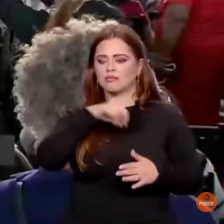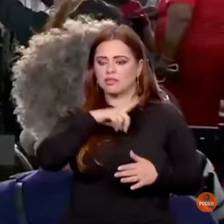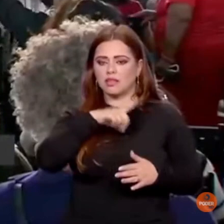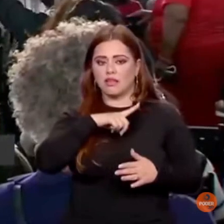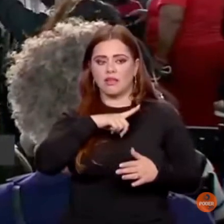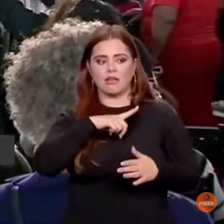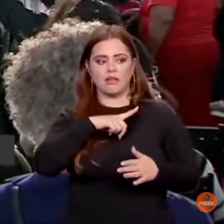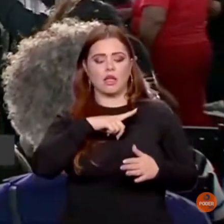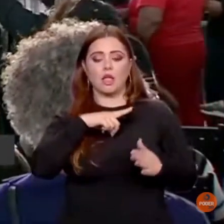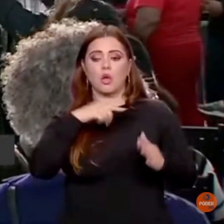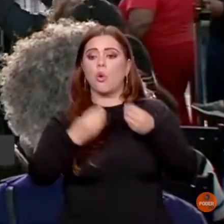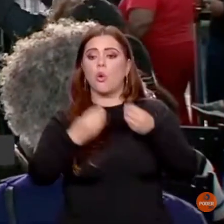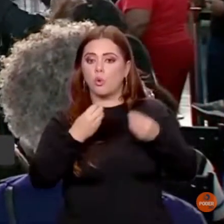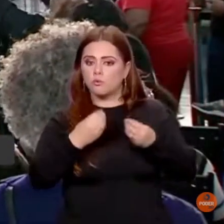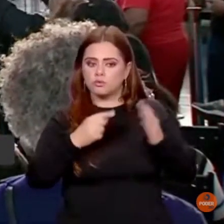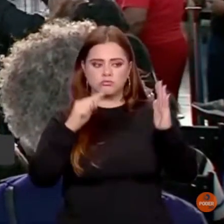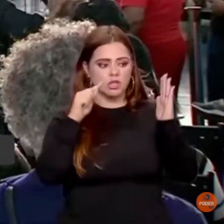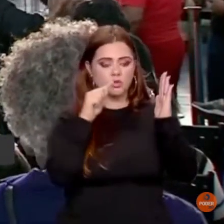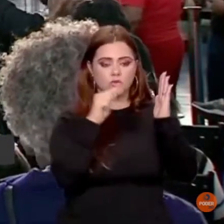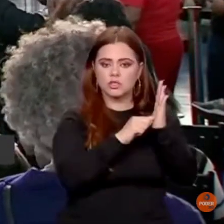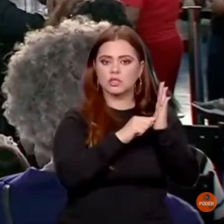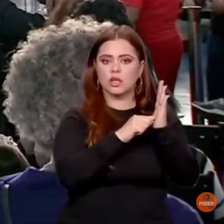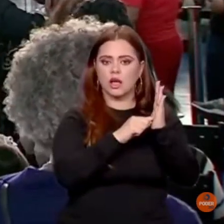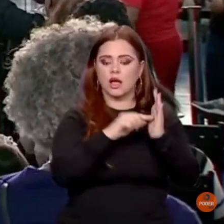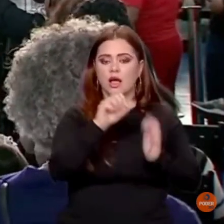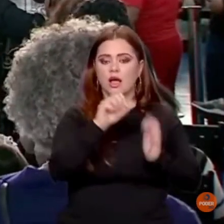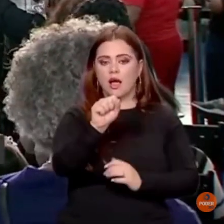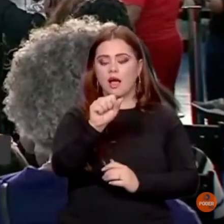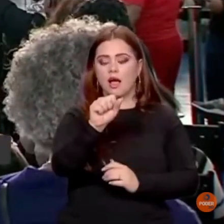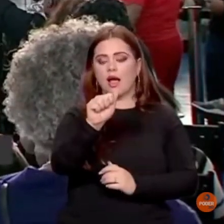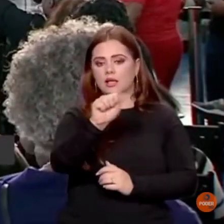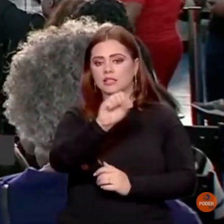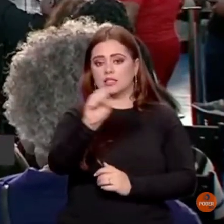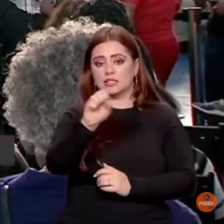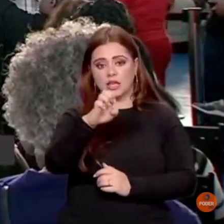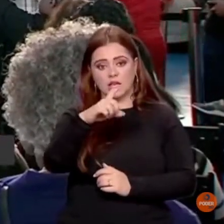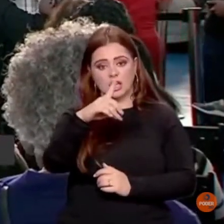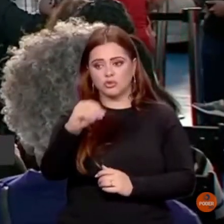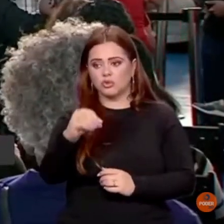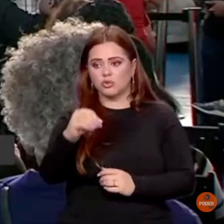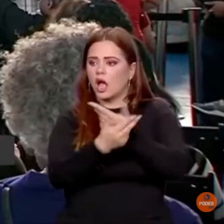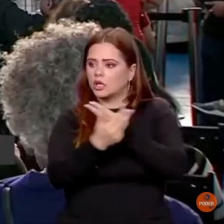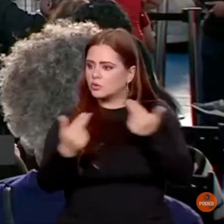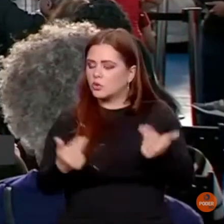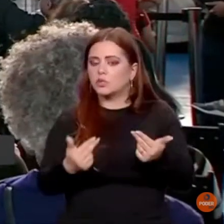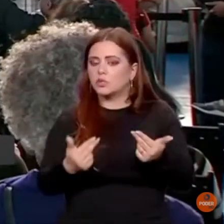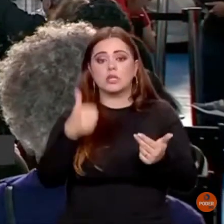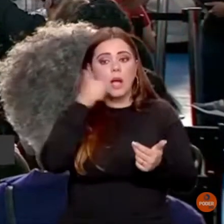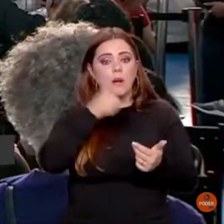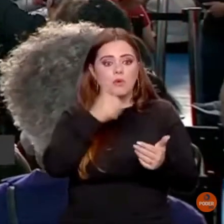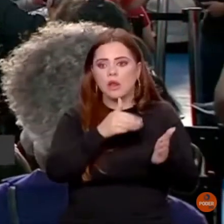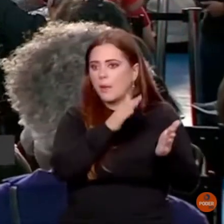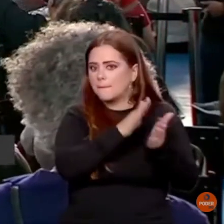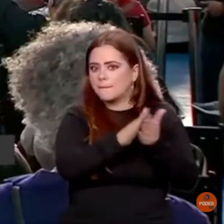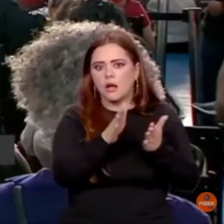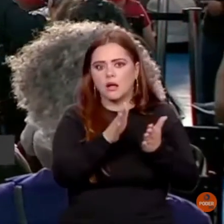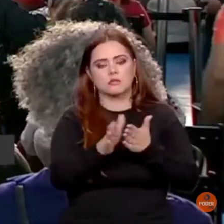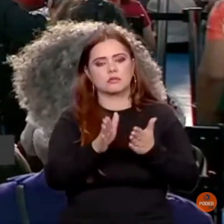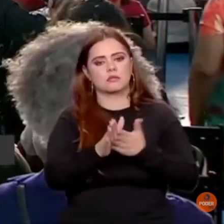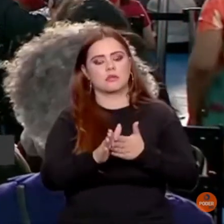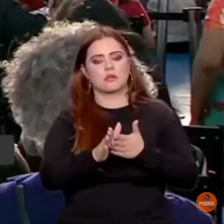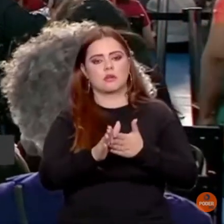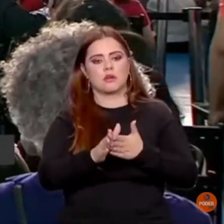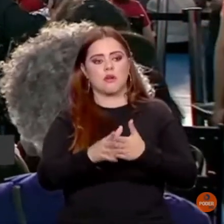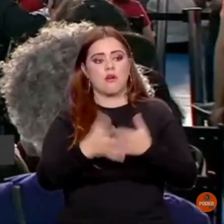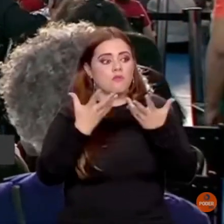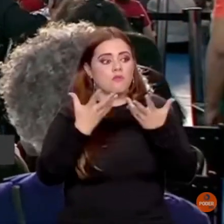de denunciar a forma de assédio a que as mulheres são submetidas, a gente vai descobrir que a